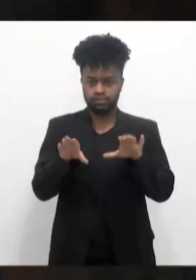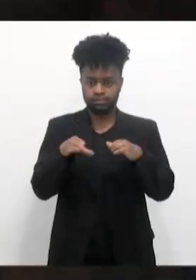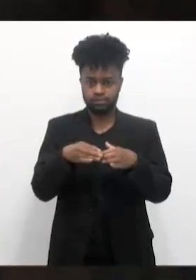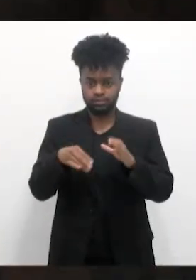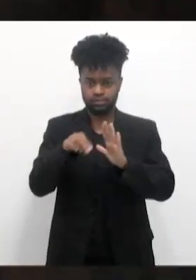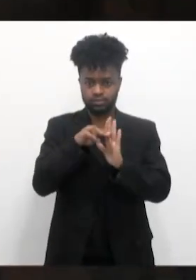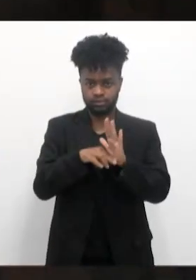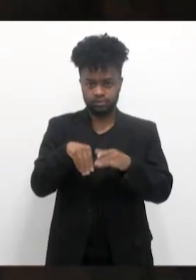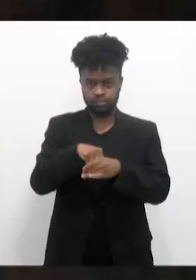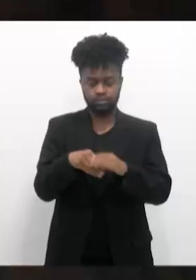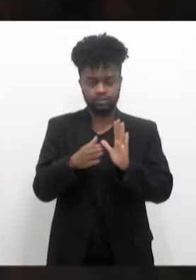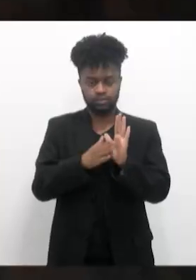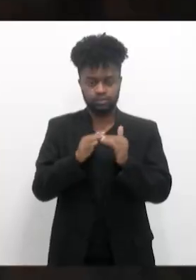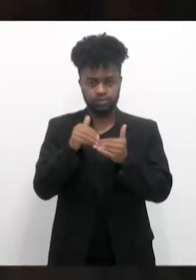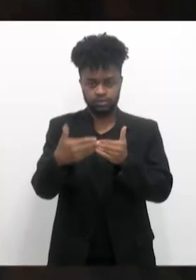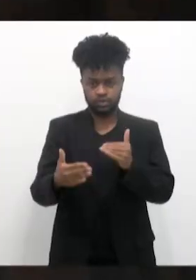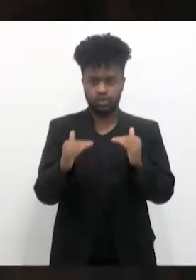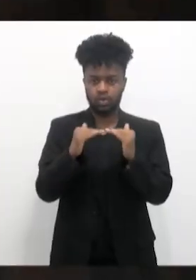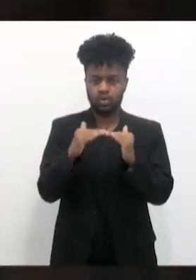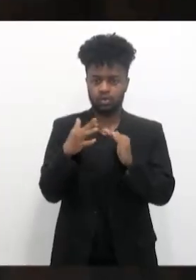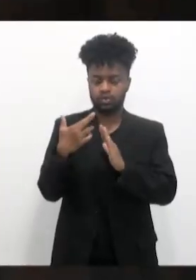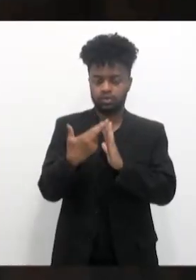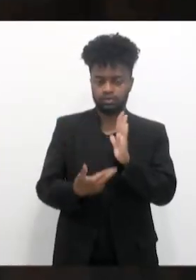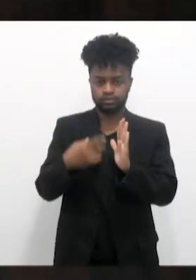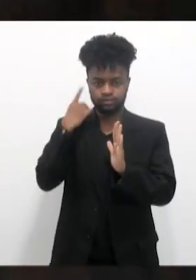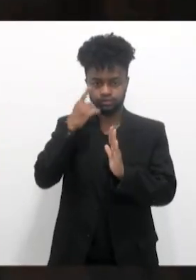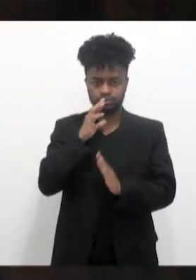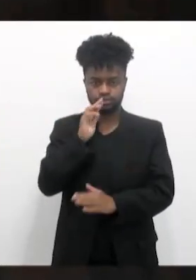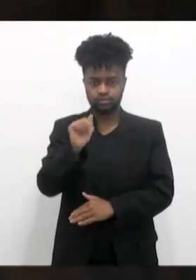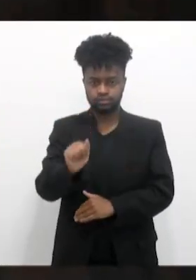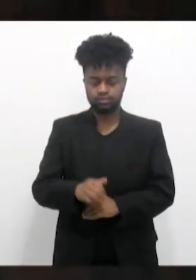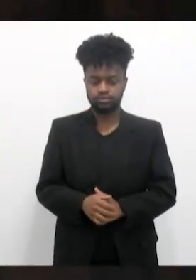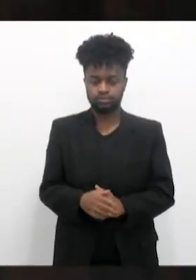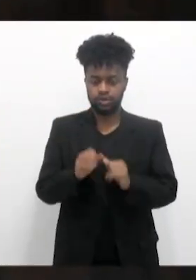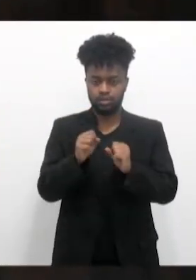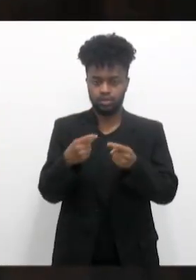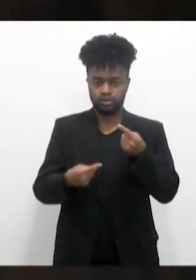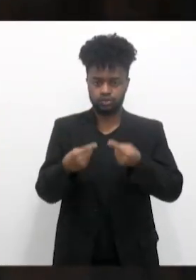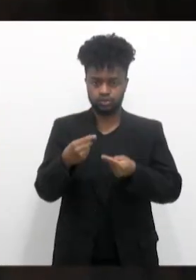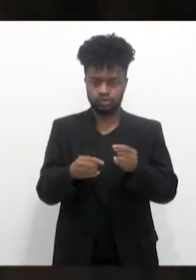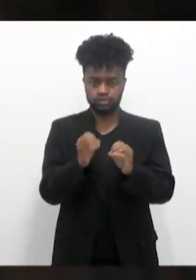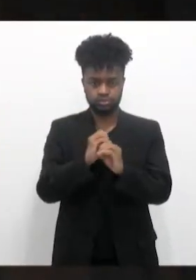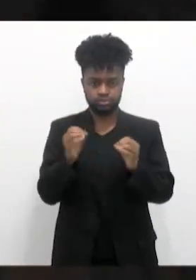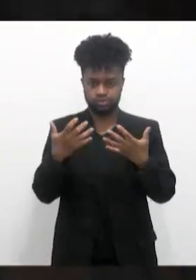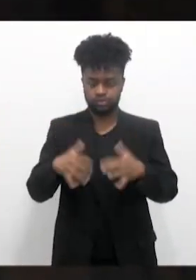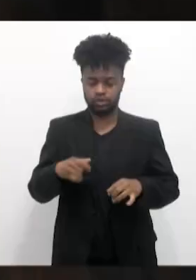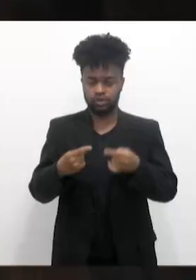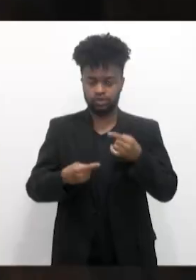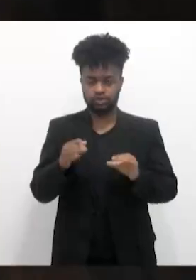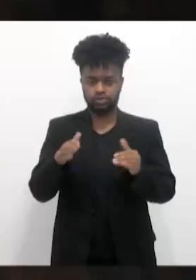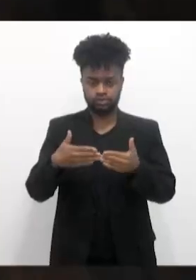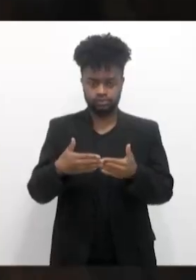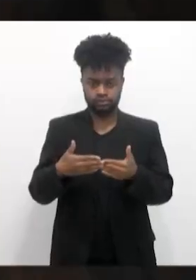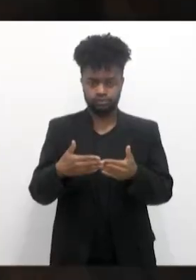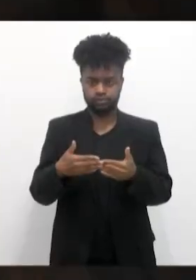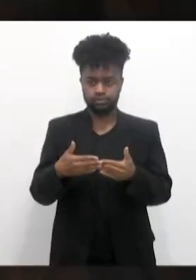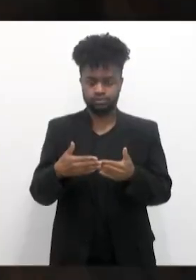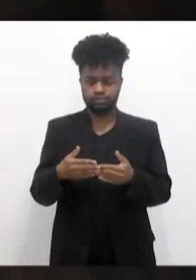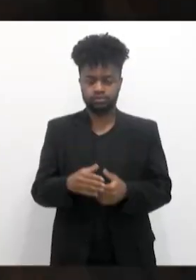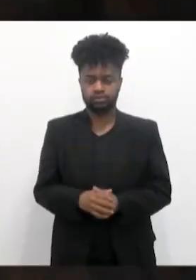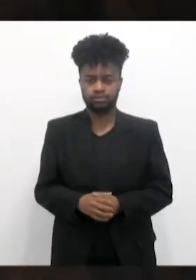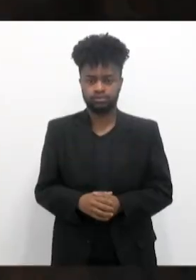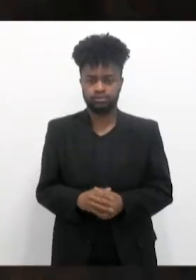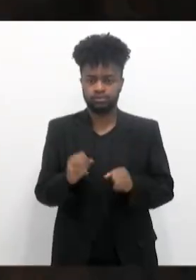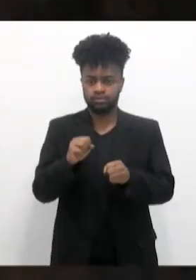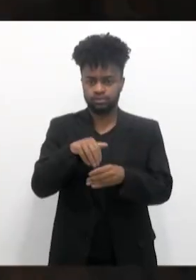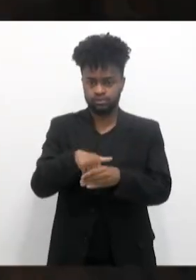Internas e Preposições Externas, favorável. Relator, deputado Rodrigo Amorim. Em discussão. Não havendo quem queira discutir, encerrada a